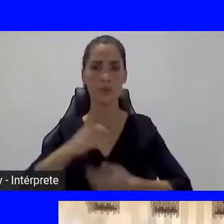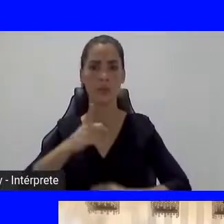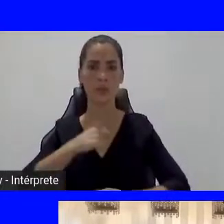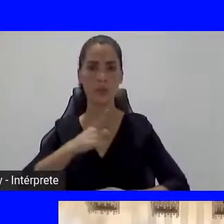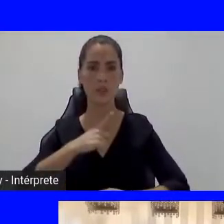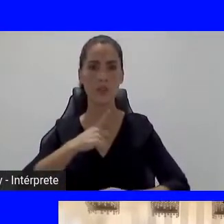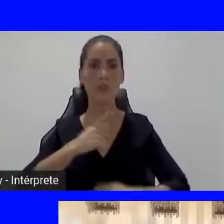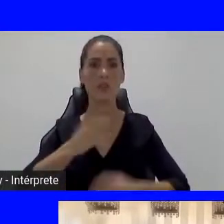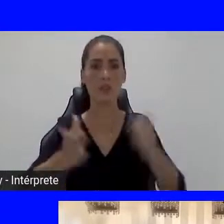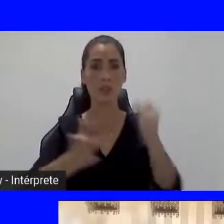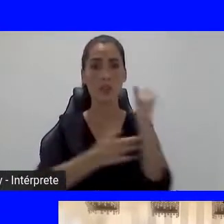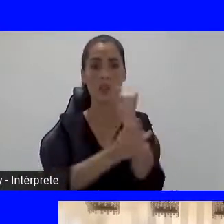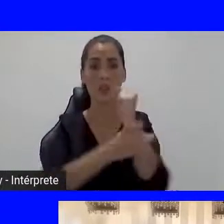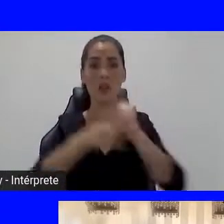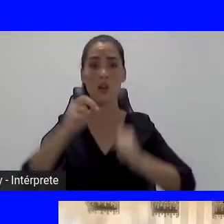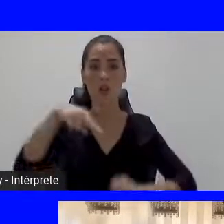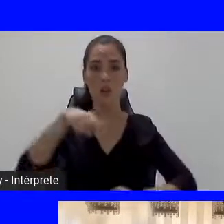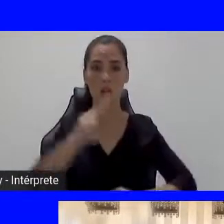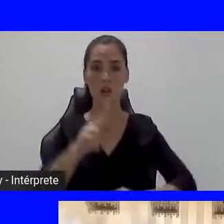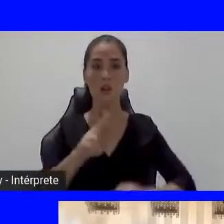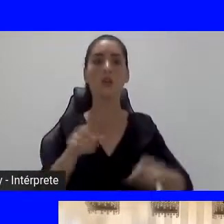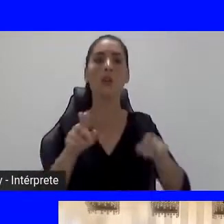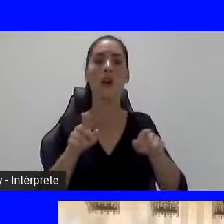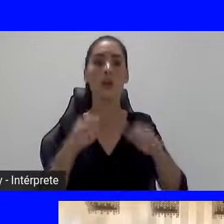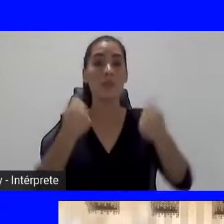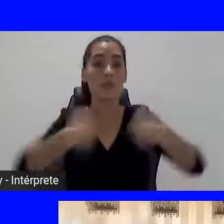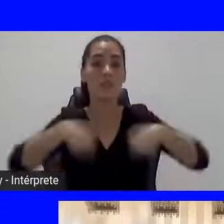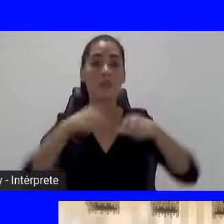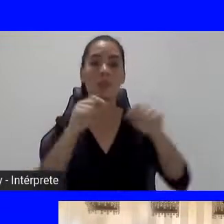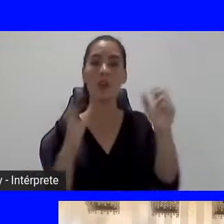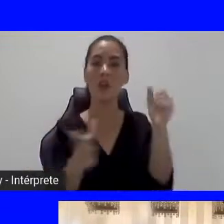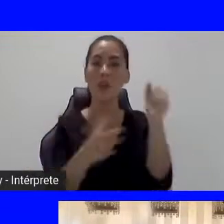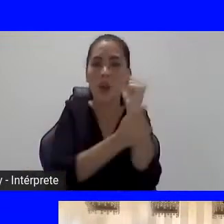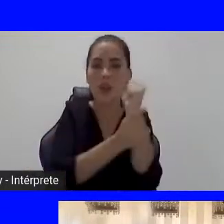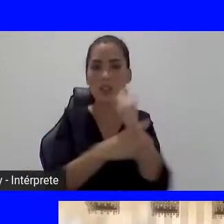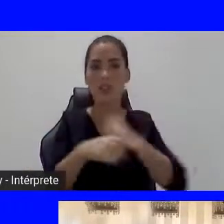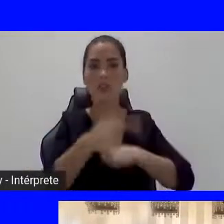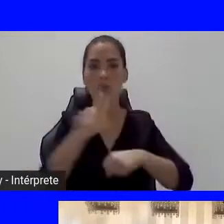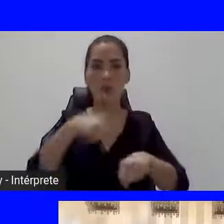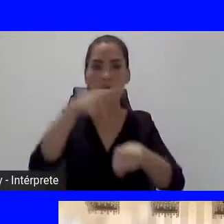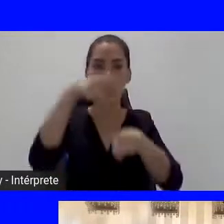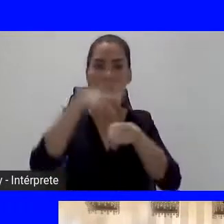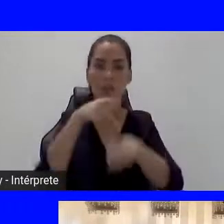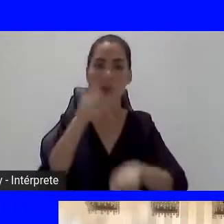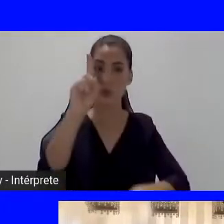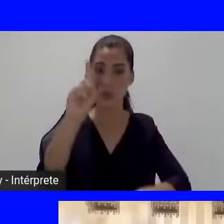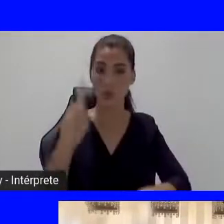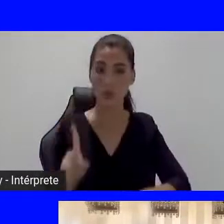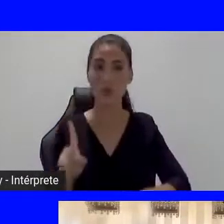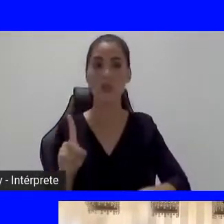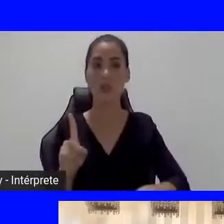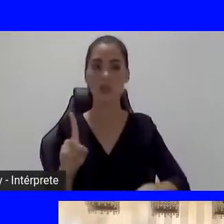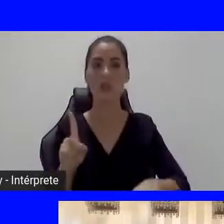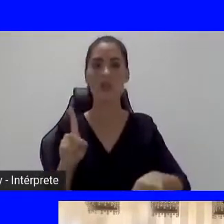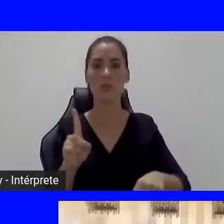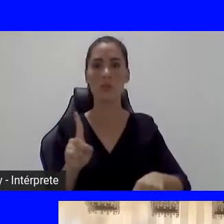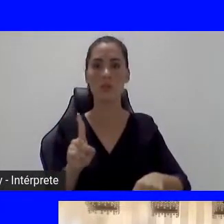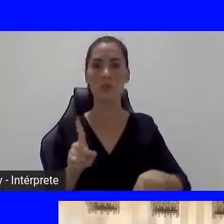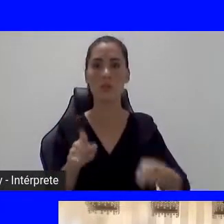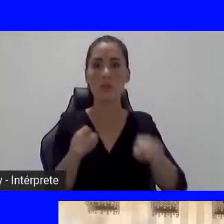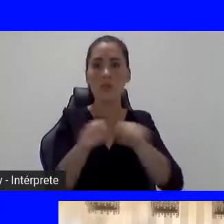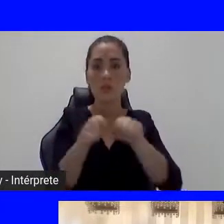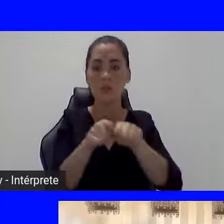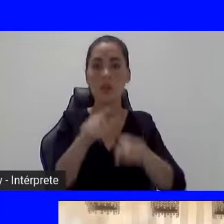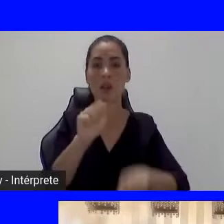ONU, temos que garantir também a outros países o direito à autodeterminação de seu povo e